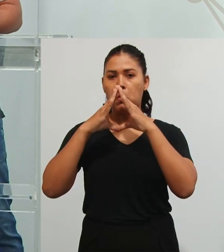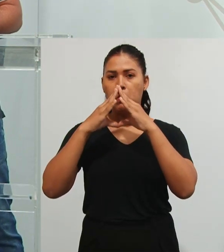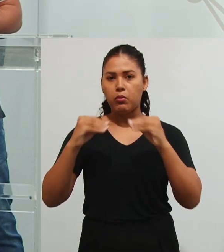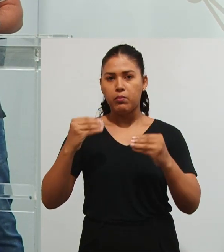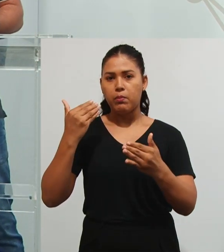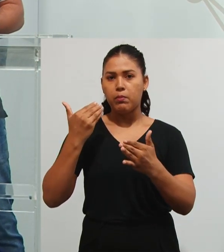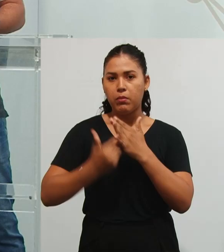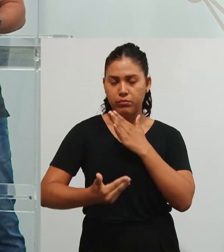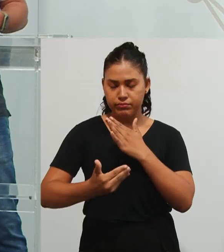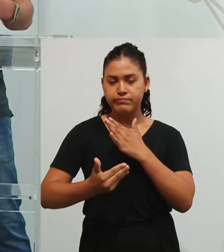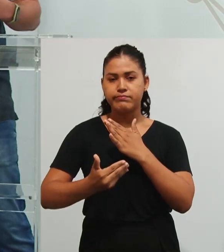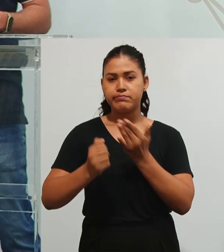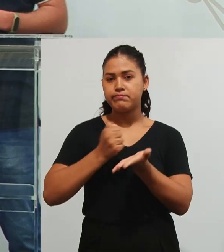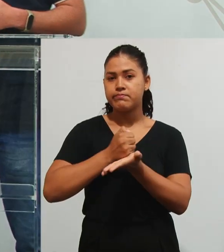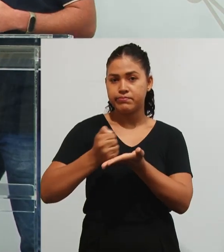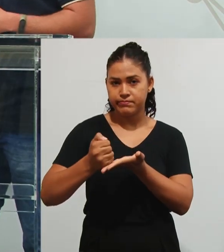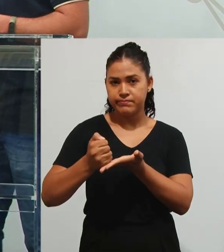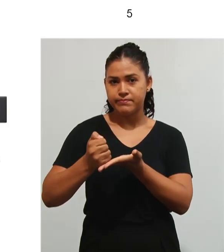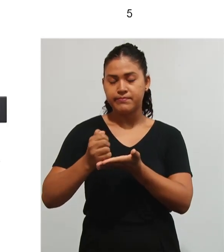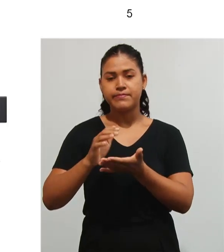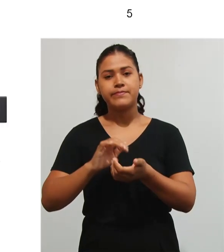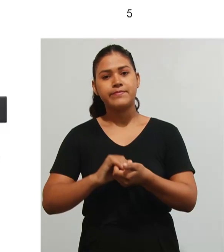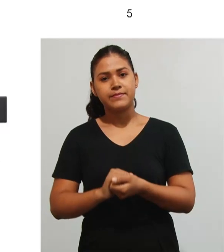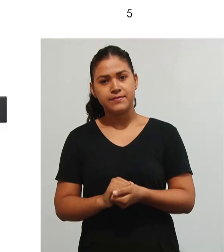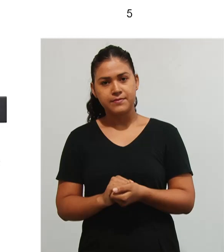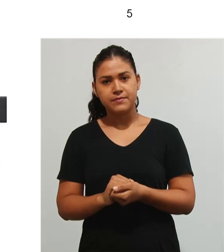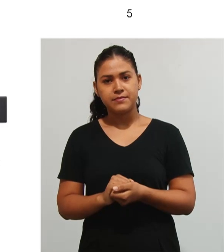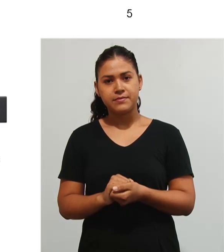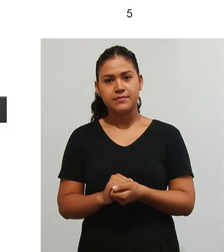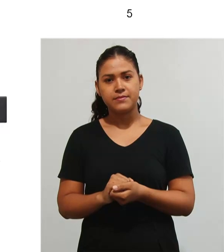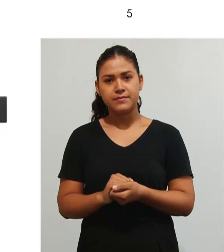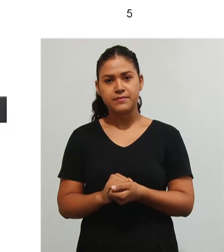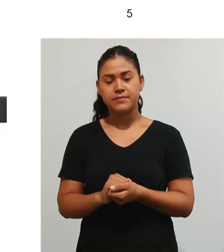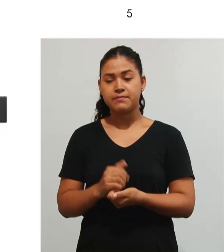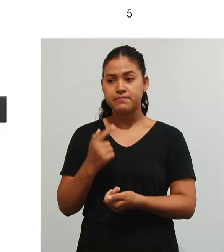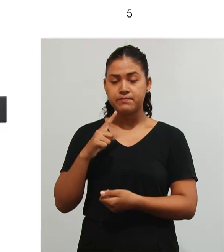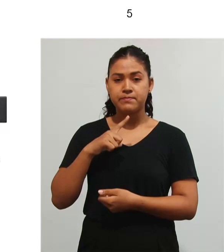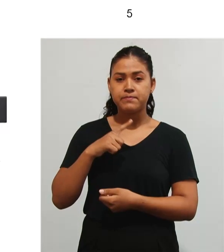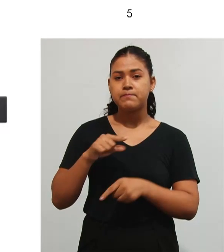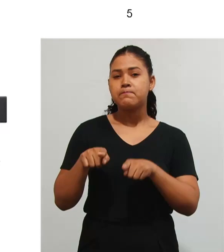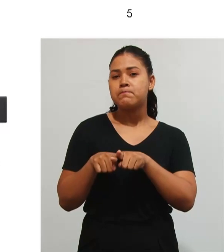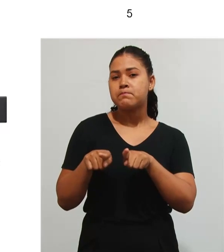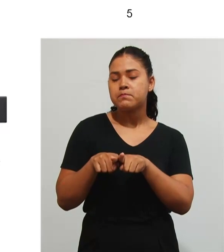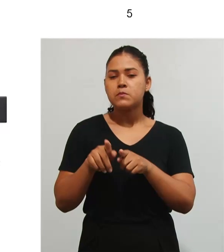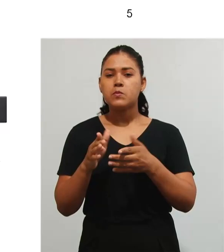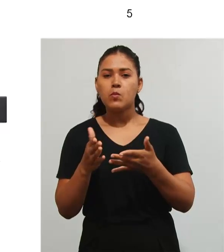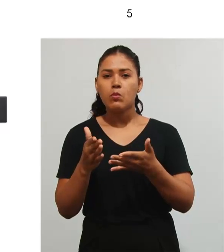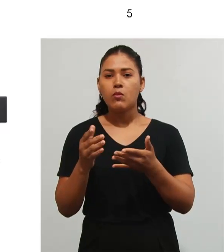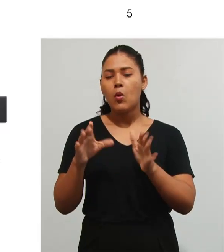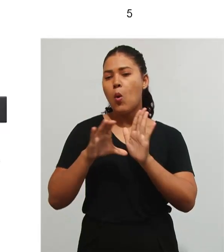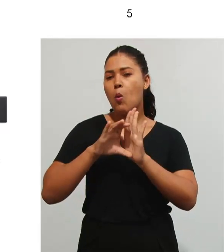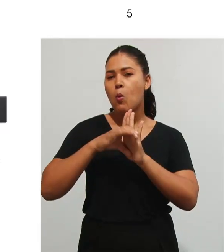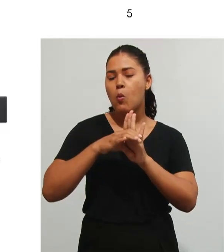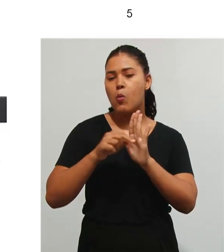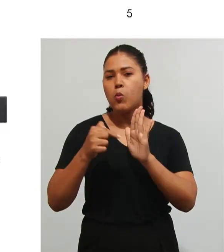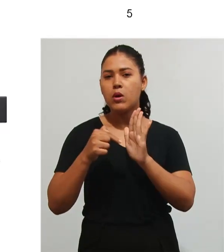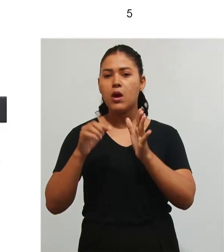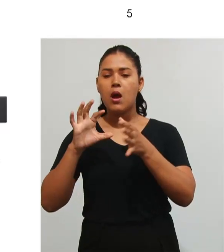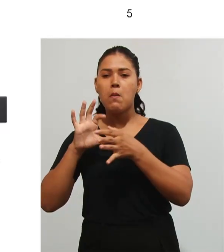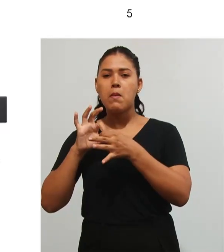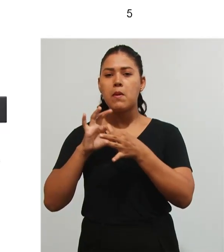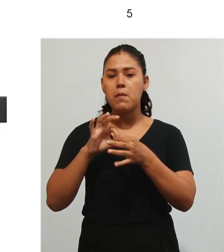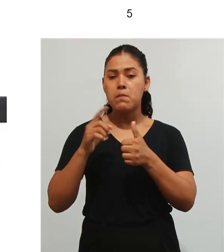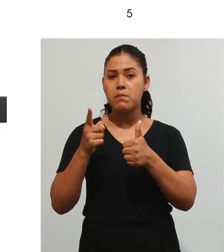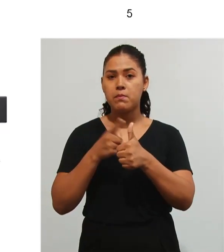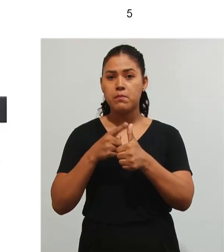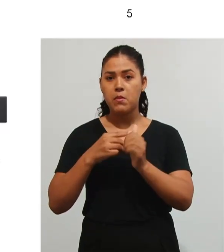armazenados são apagados. Voltemos ao slide. Bom, então nós temos nesse contexto as memórias primárias,